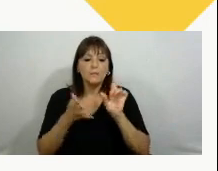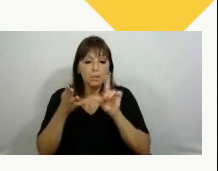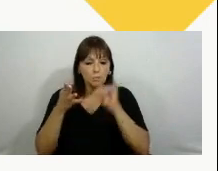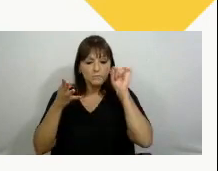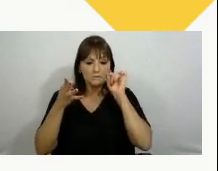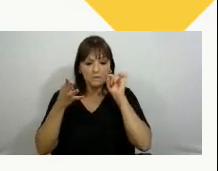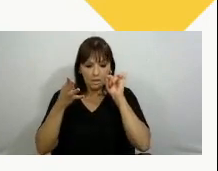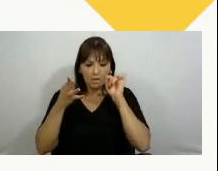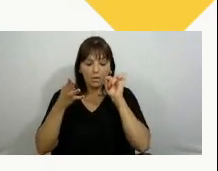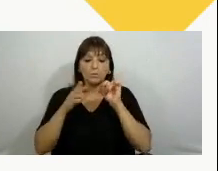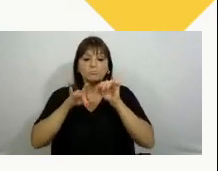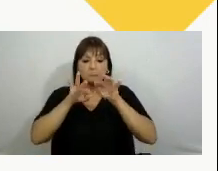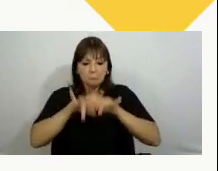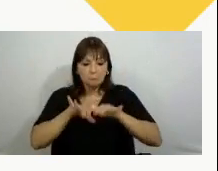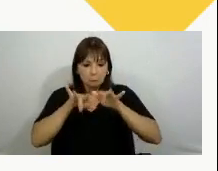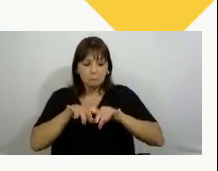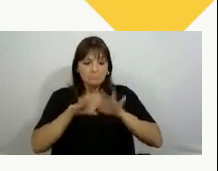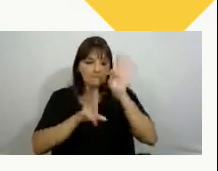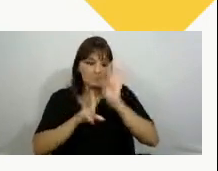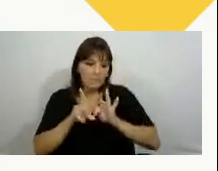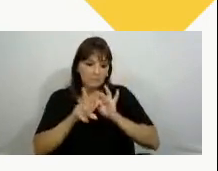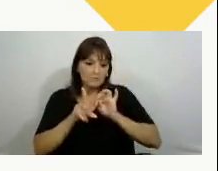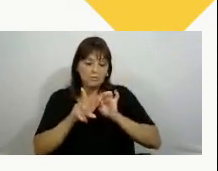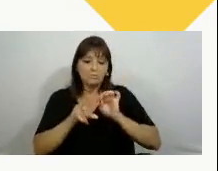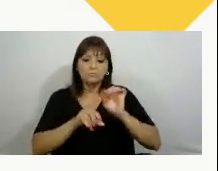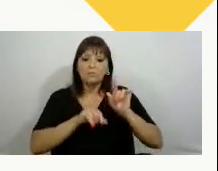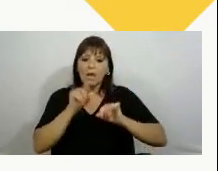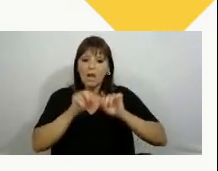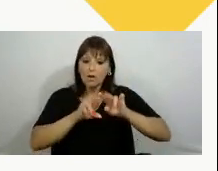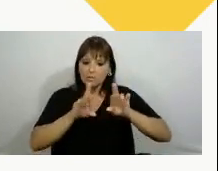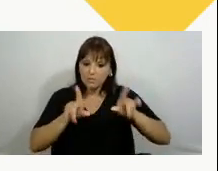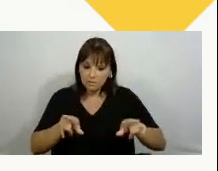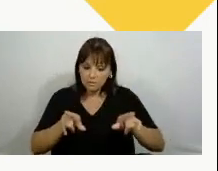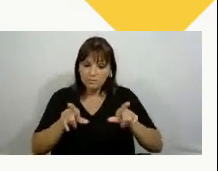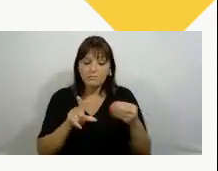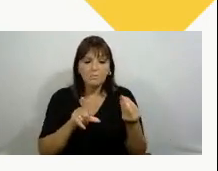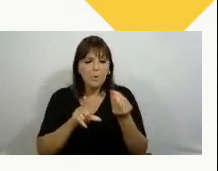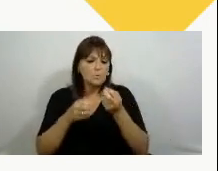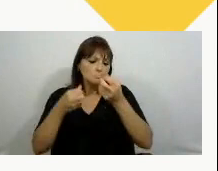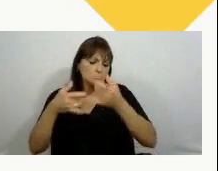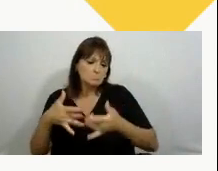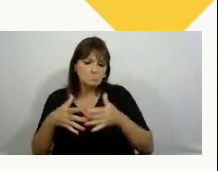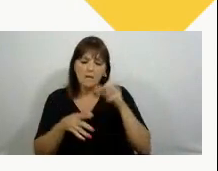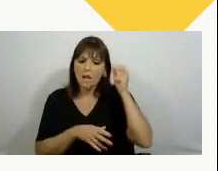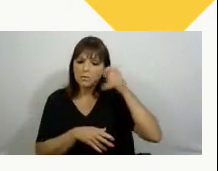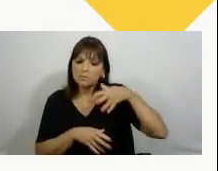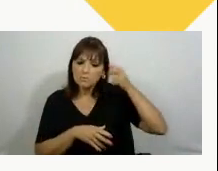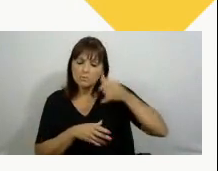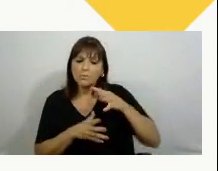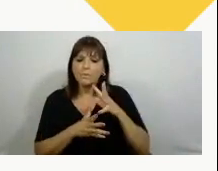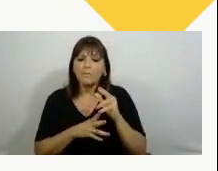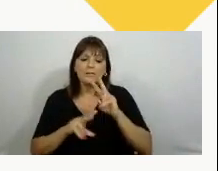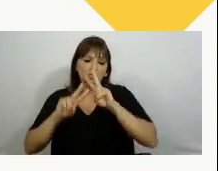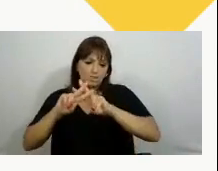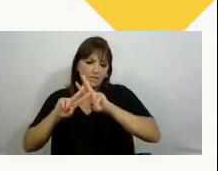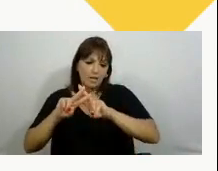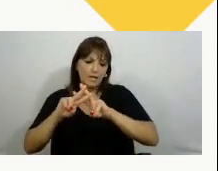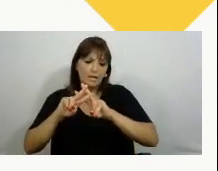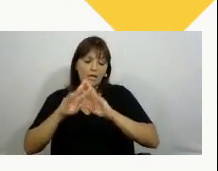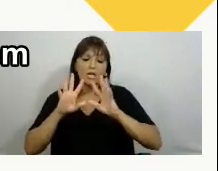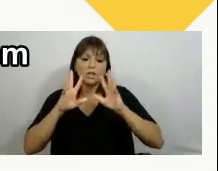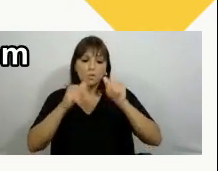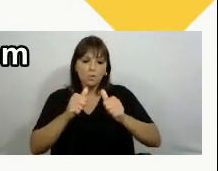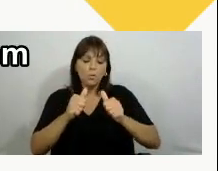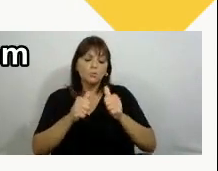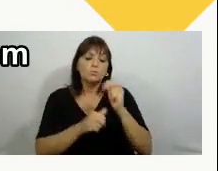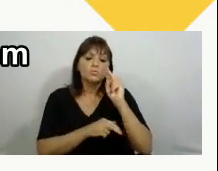você escreve a audiodescrição dessa imagem, pode colocar a hashtag para todos verem, ou a hashtag também para cego ver, as duas são